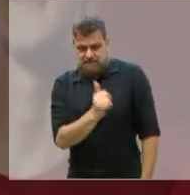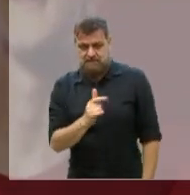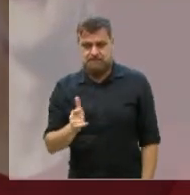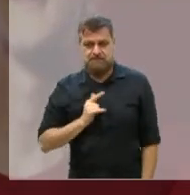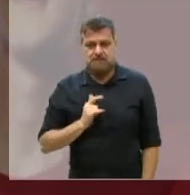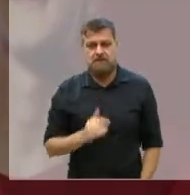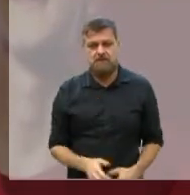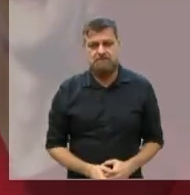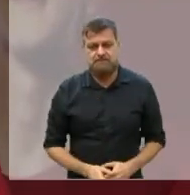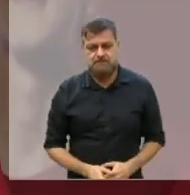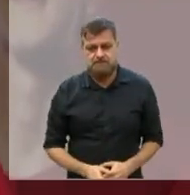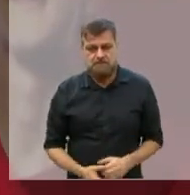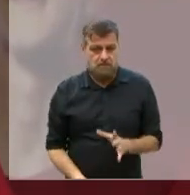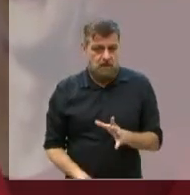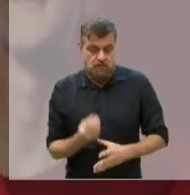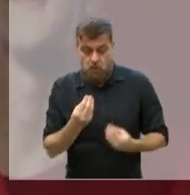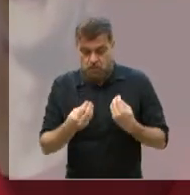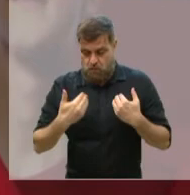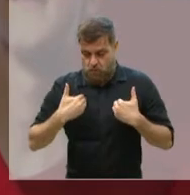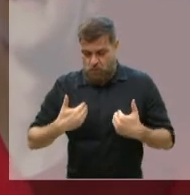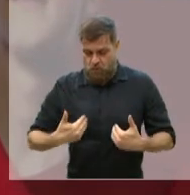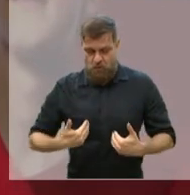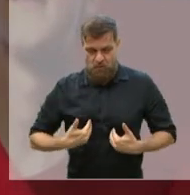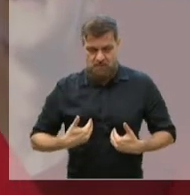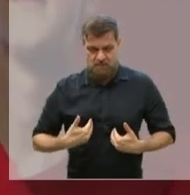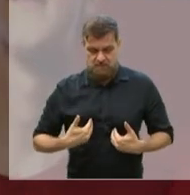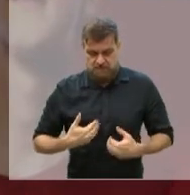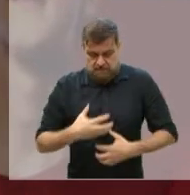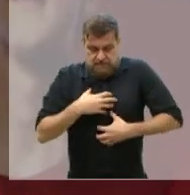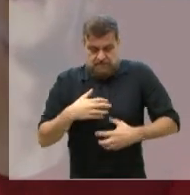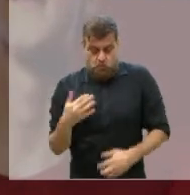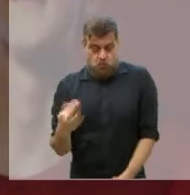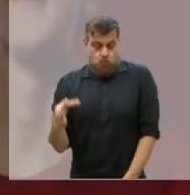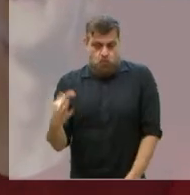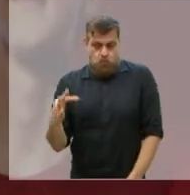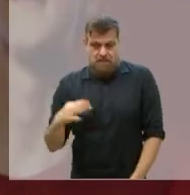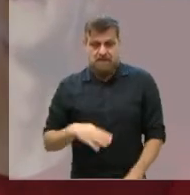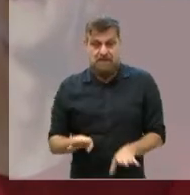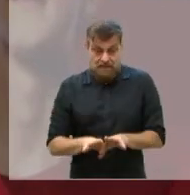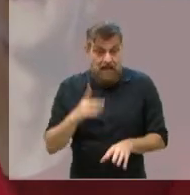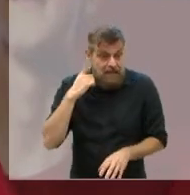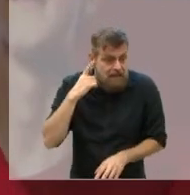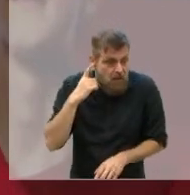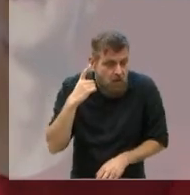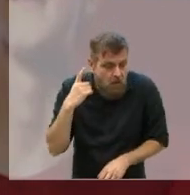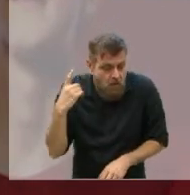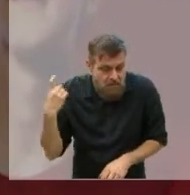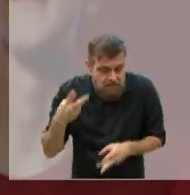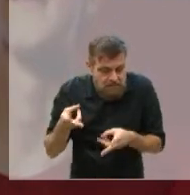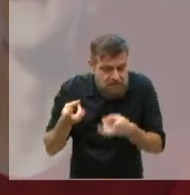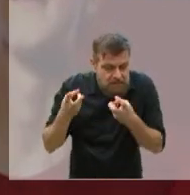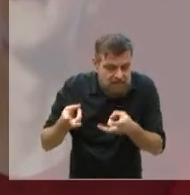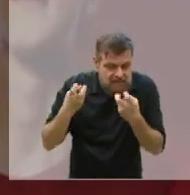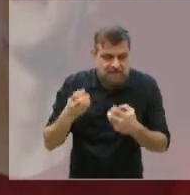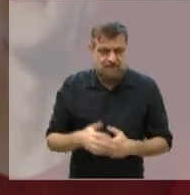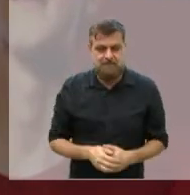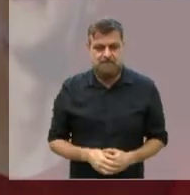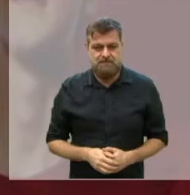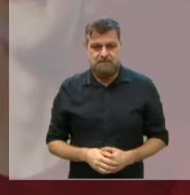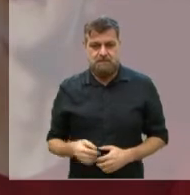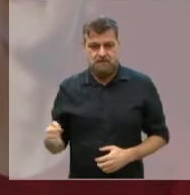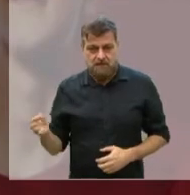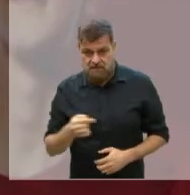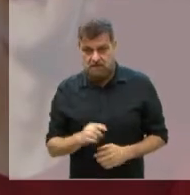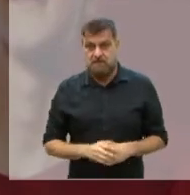energia é transmitida através do seu corpo, o que dá a sensação de choque. Até o barulho, né? Dá para sentir aquele barulho acontecendo. Então, Van de Graaff